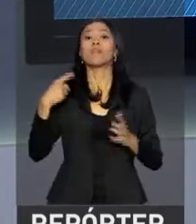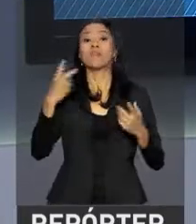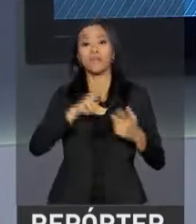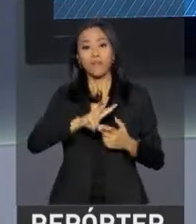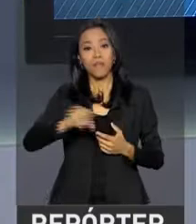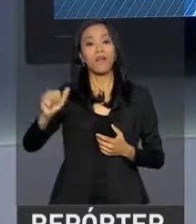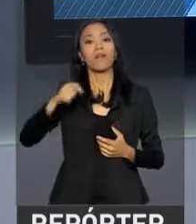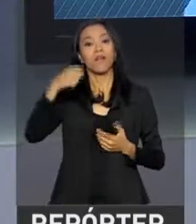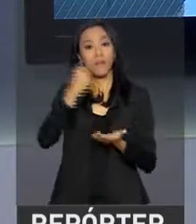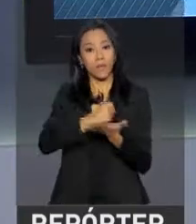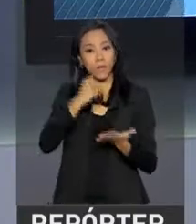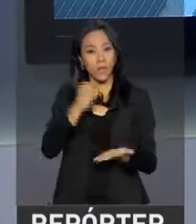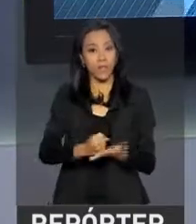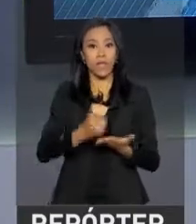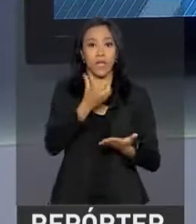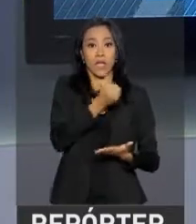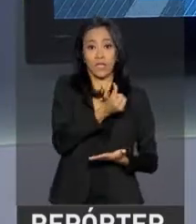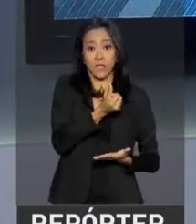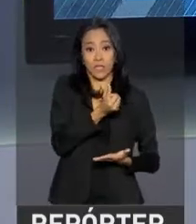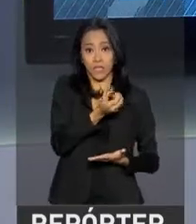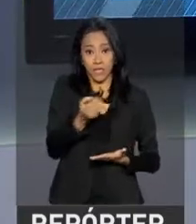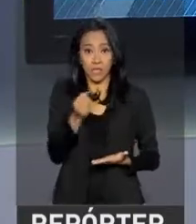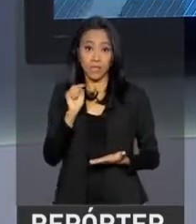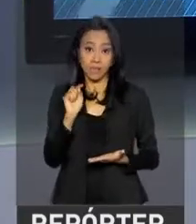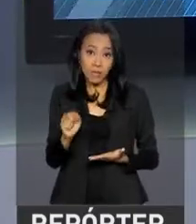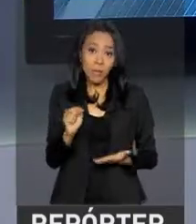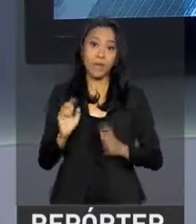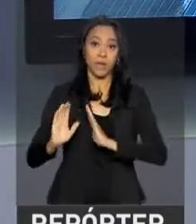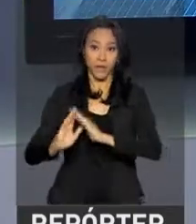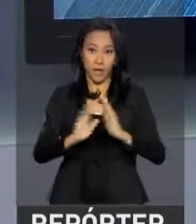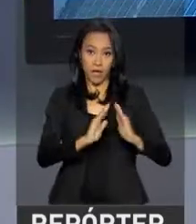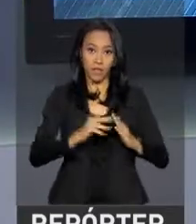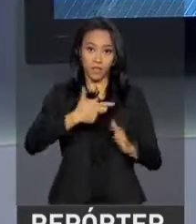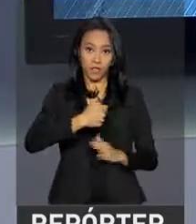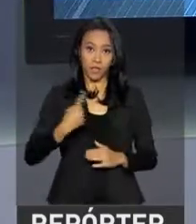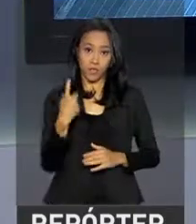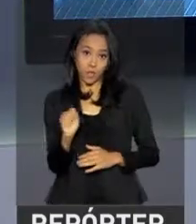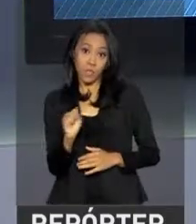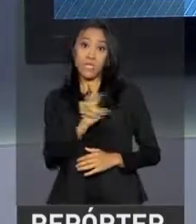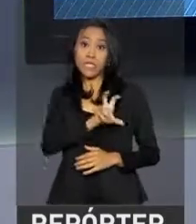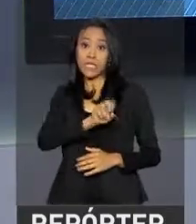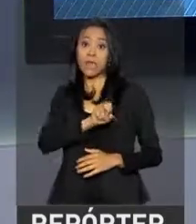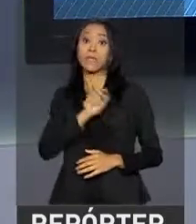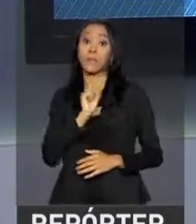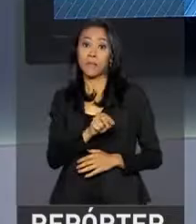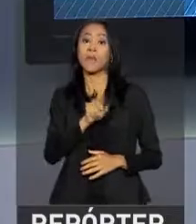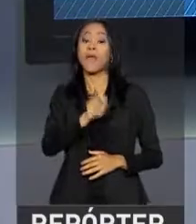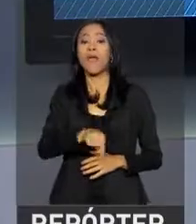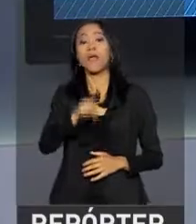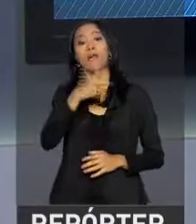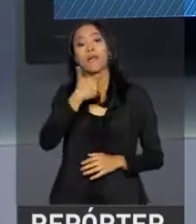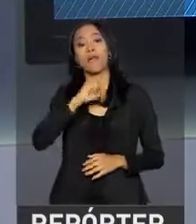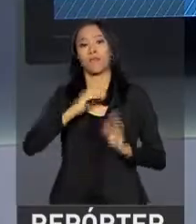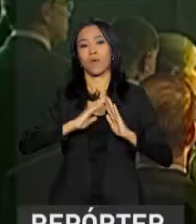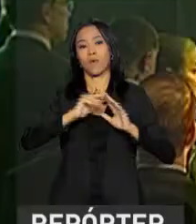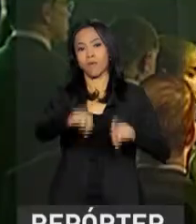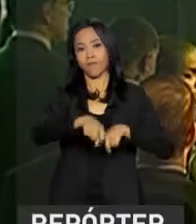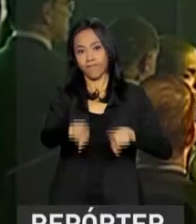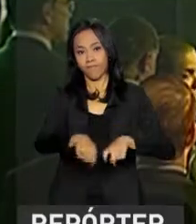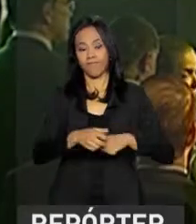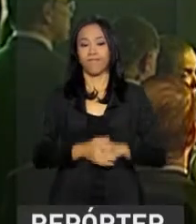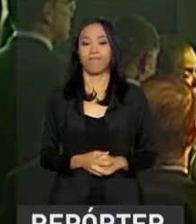600 mil unidades em 2018 desse total 50 mil vão para trabalhadores da área rural